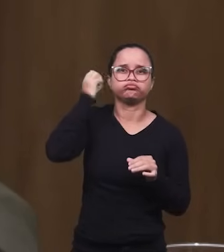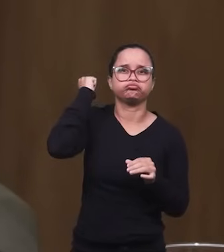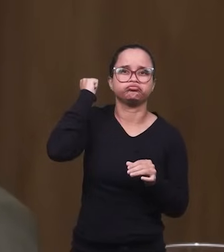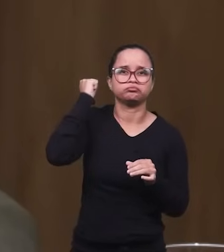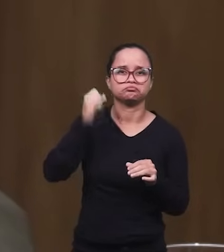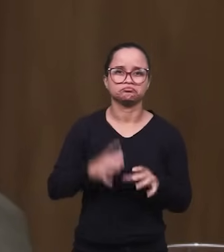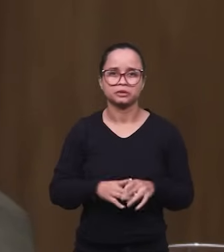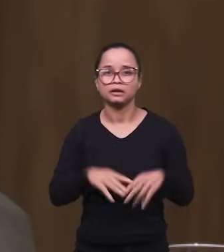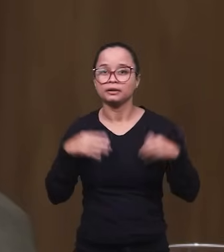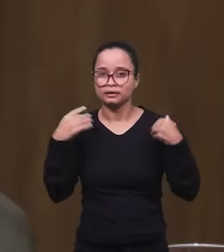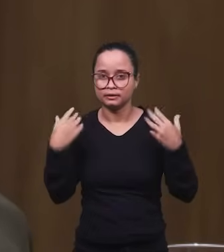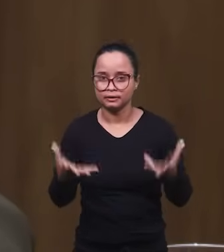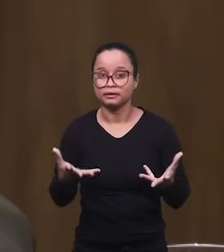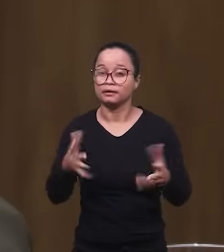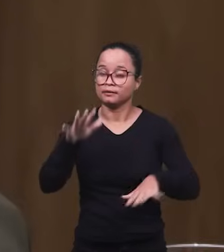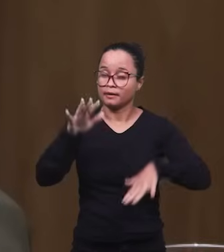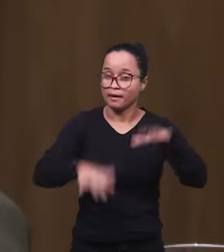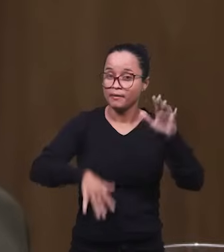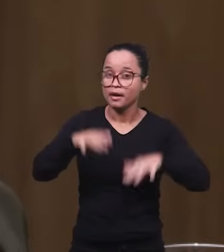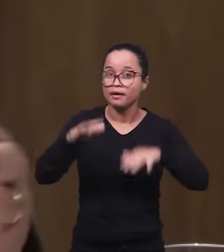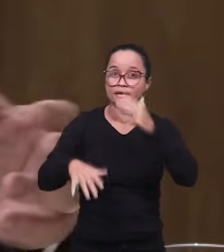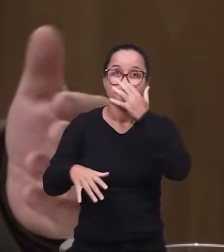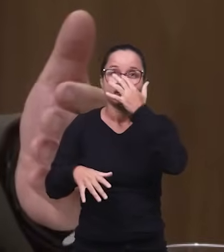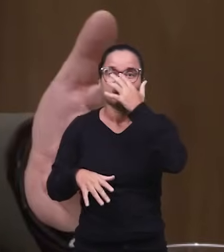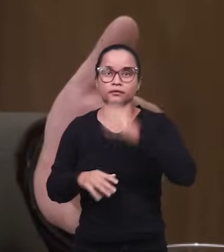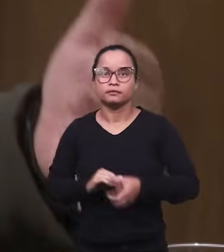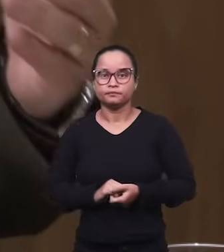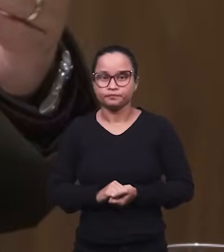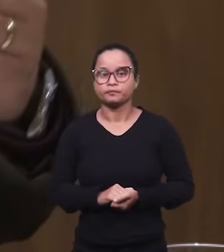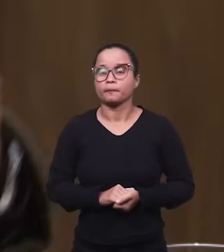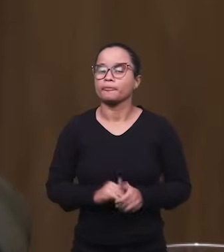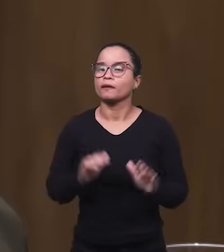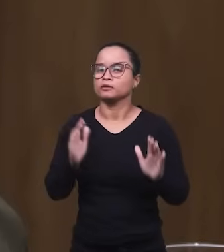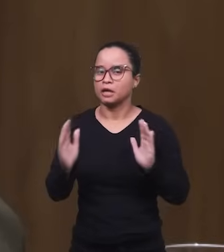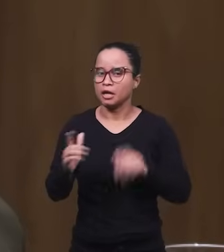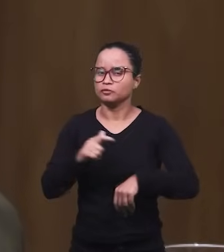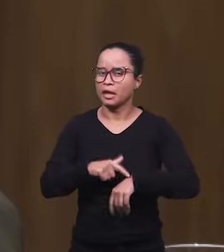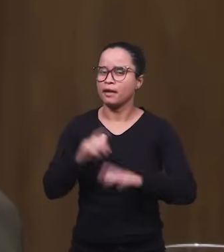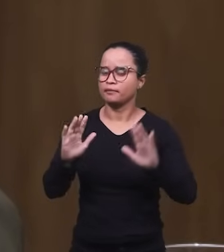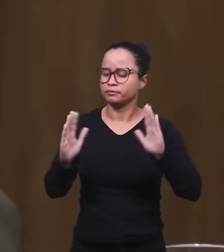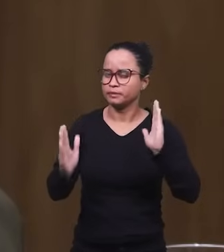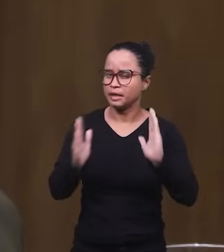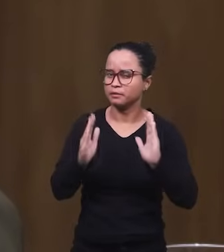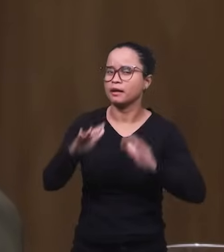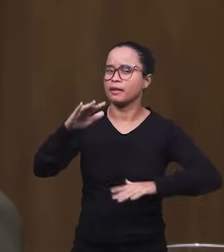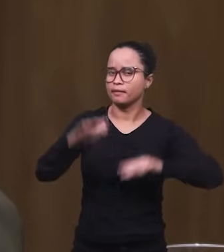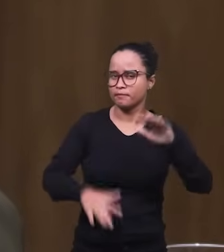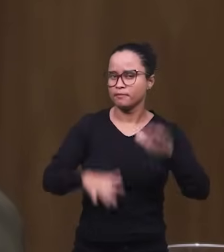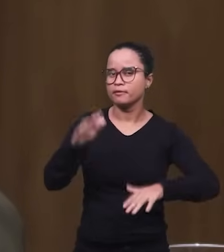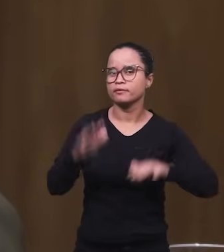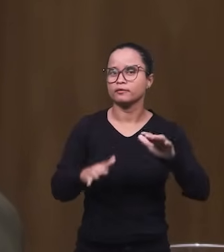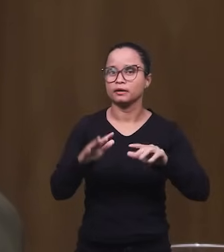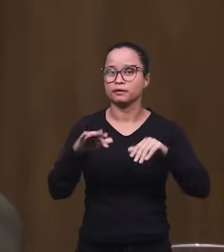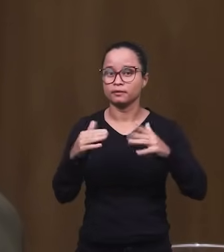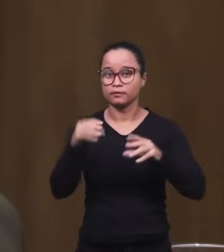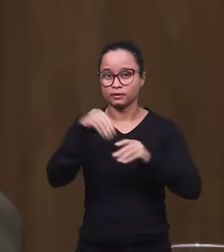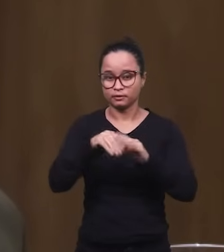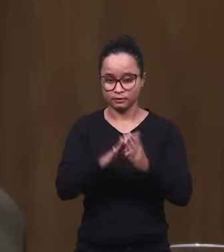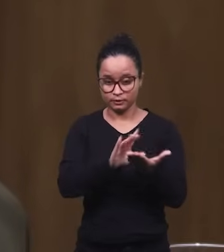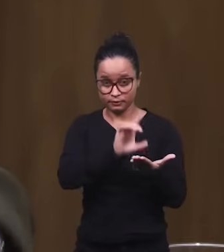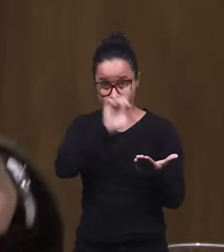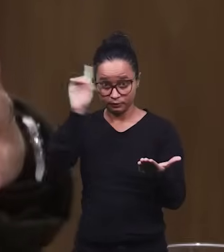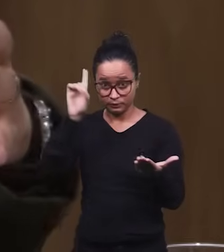A gravidade vai influenciar no tempo. Então, o tempo passa a ser relativo. E a gente cai aquilo na palavra de Deus,